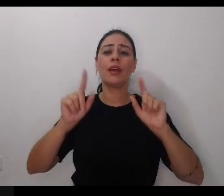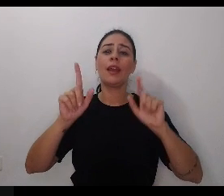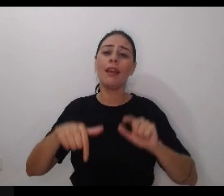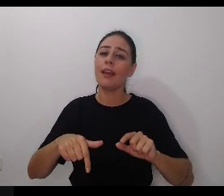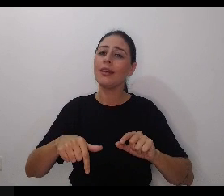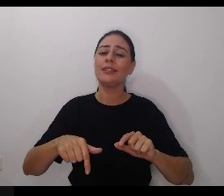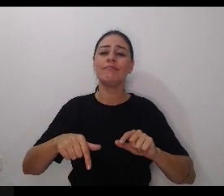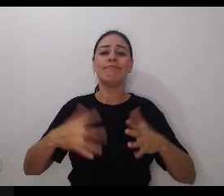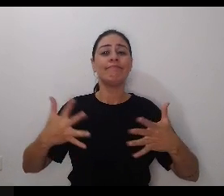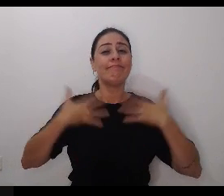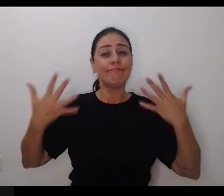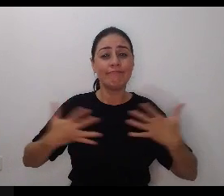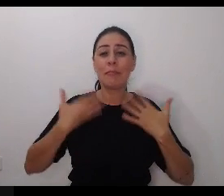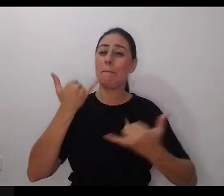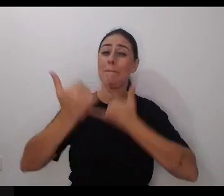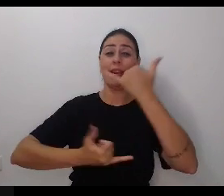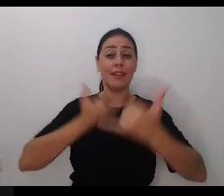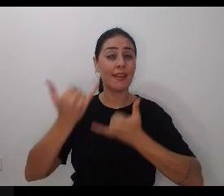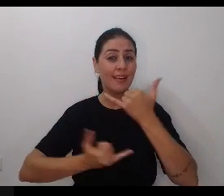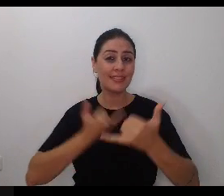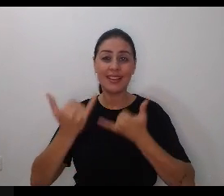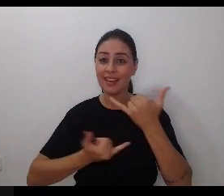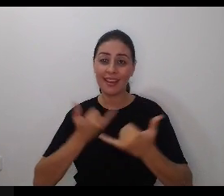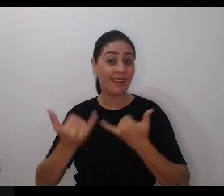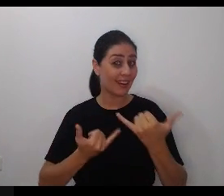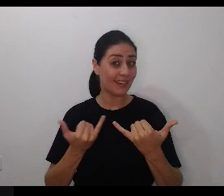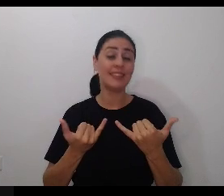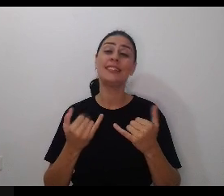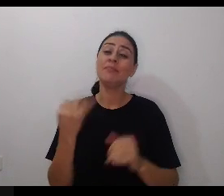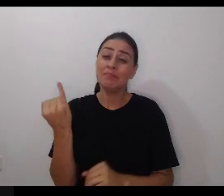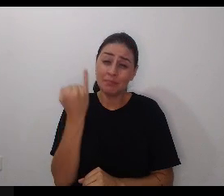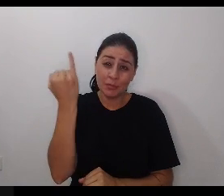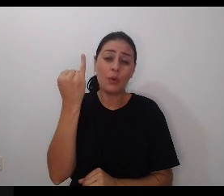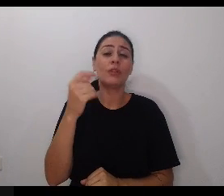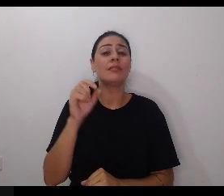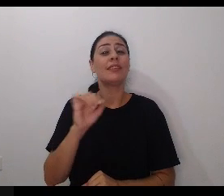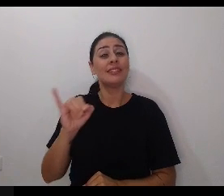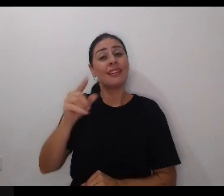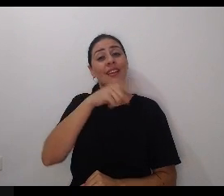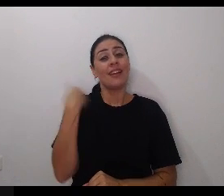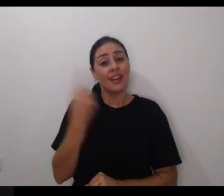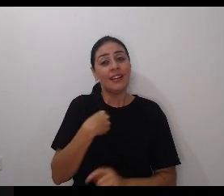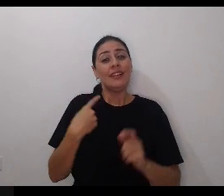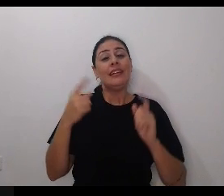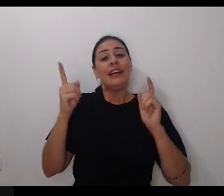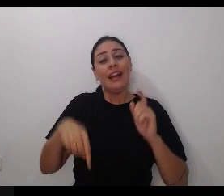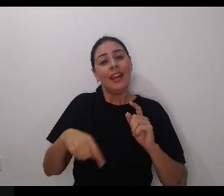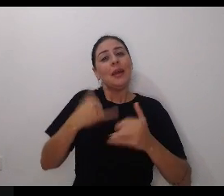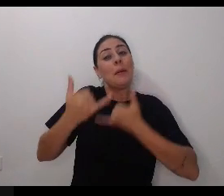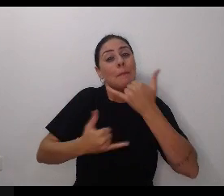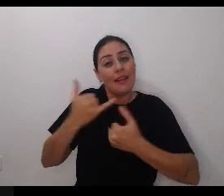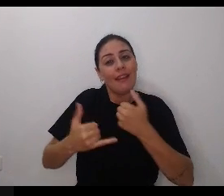né? Sempre usar o recurso lúdico, né? A principal atividade da criança é a brincadeira, o